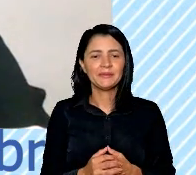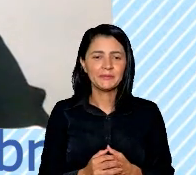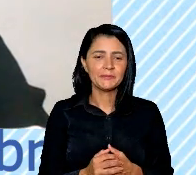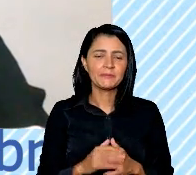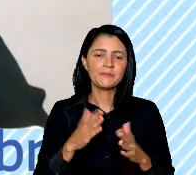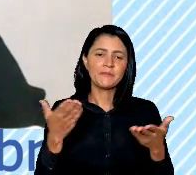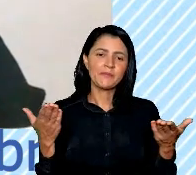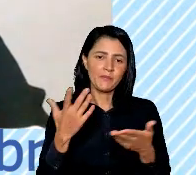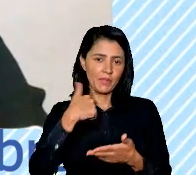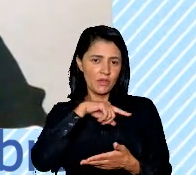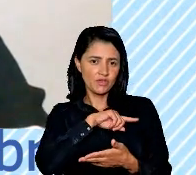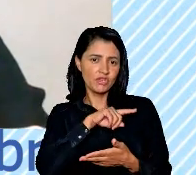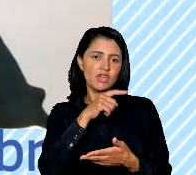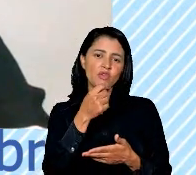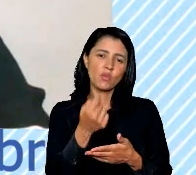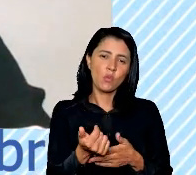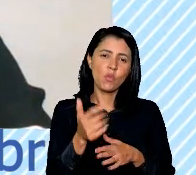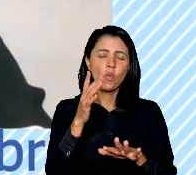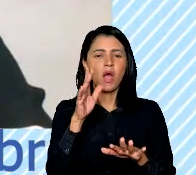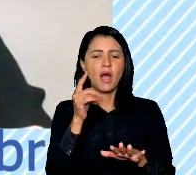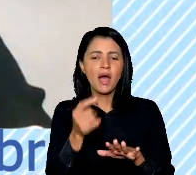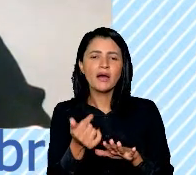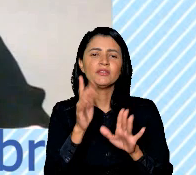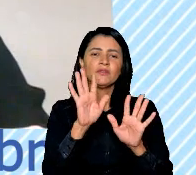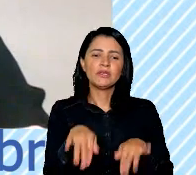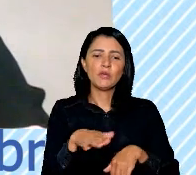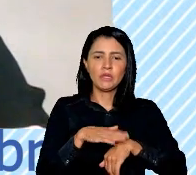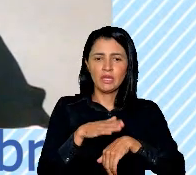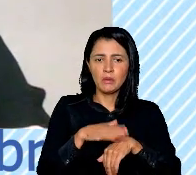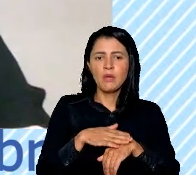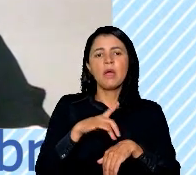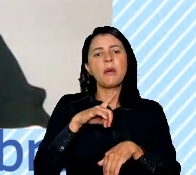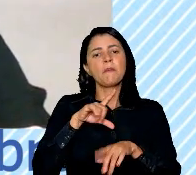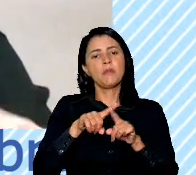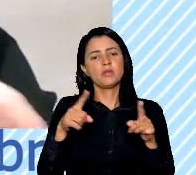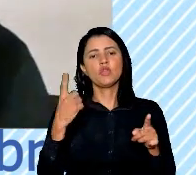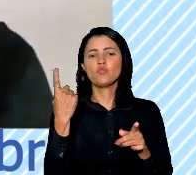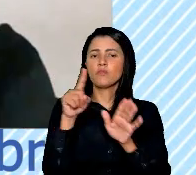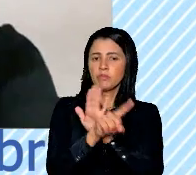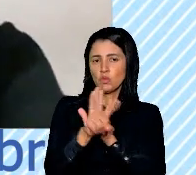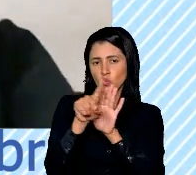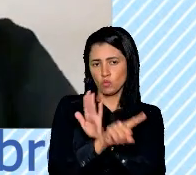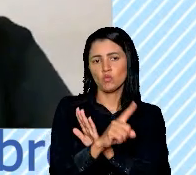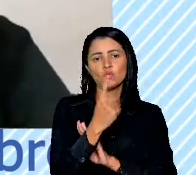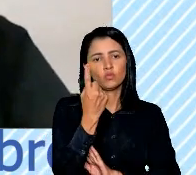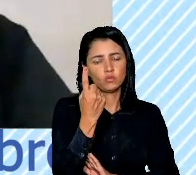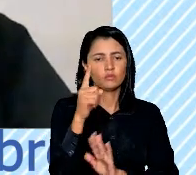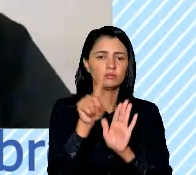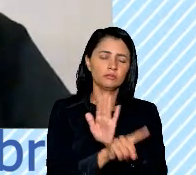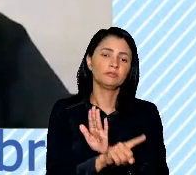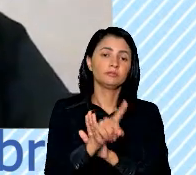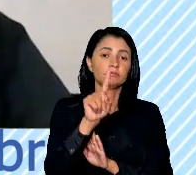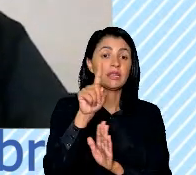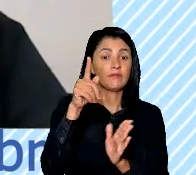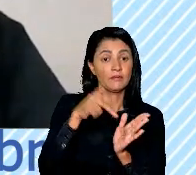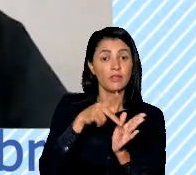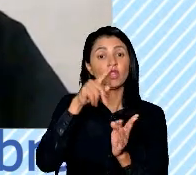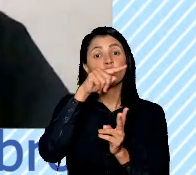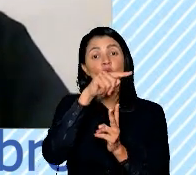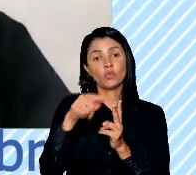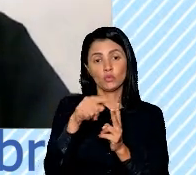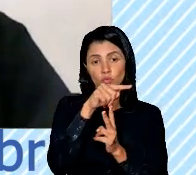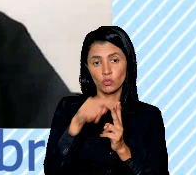nós estamos já quase fechando o nosso tempo, mas tem aqui uma perguntinha, na verdade, duas que